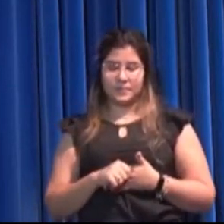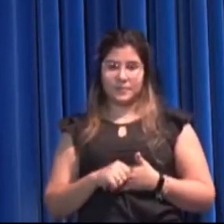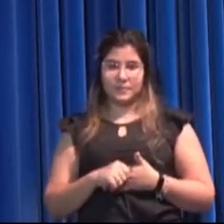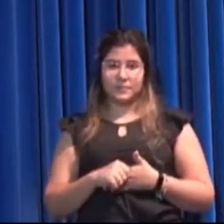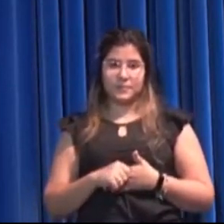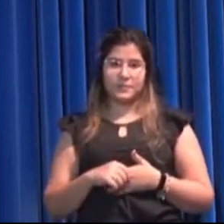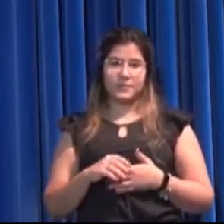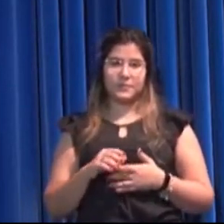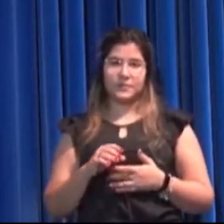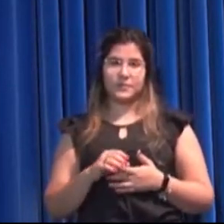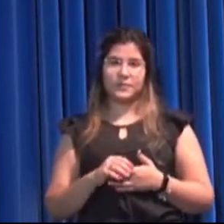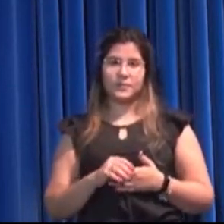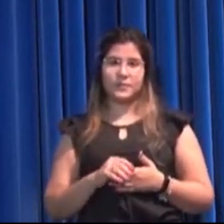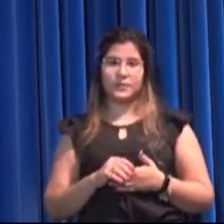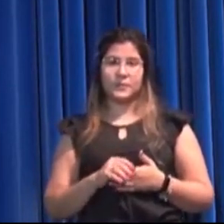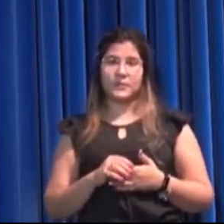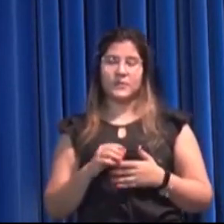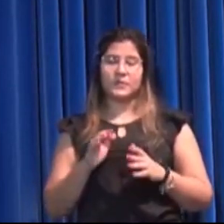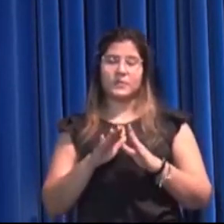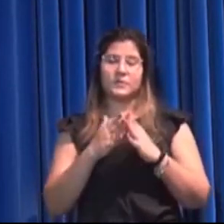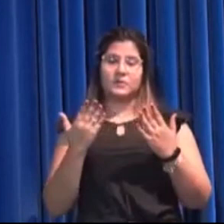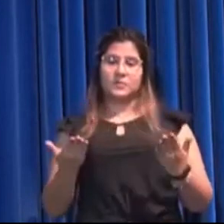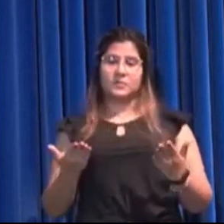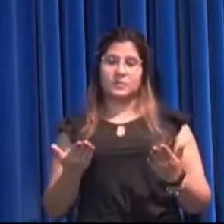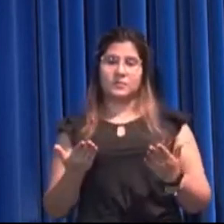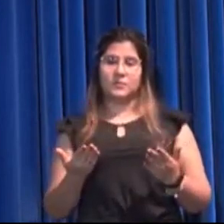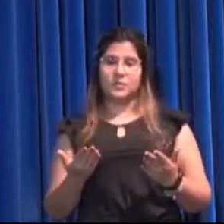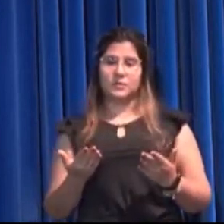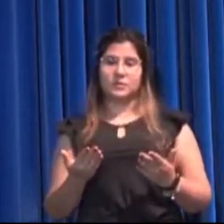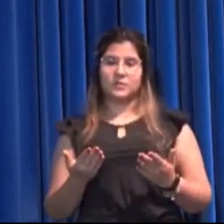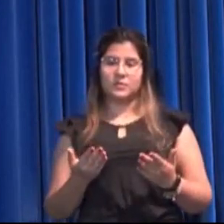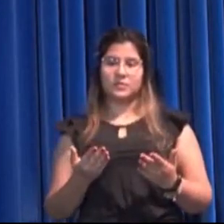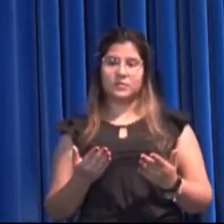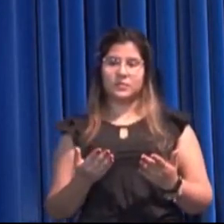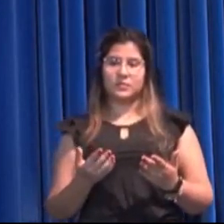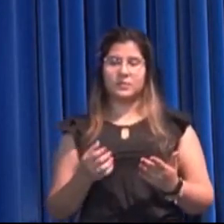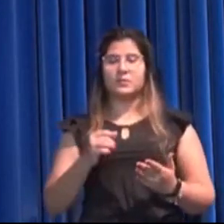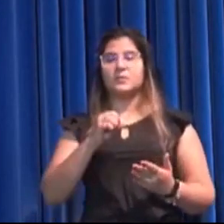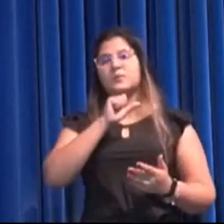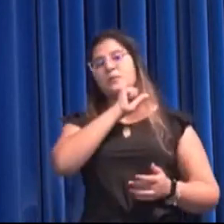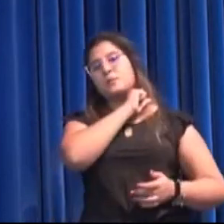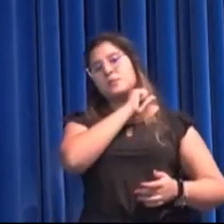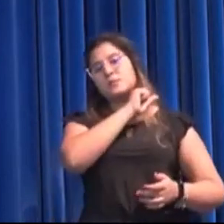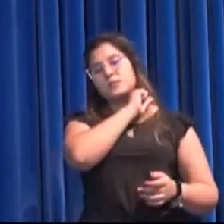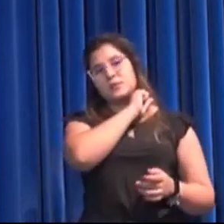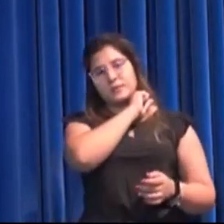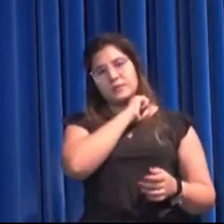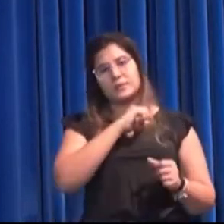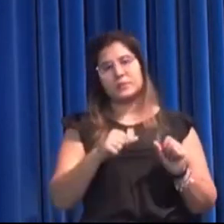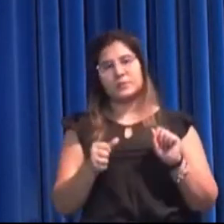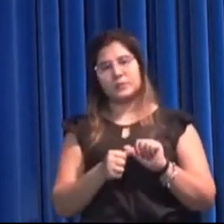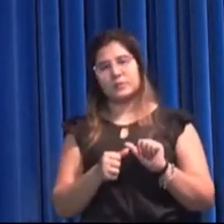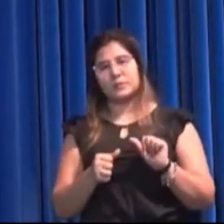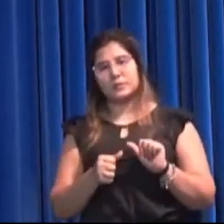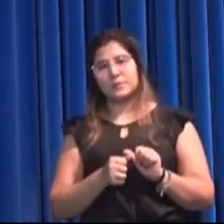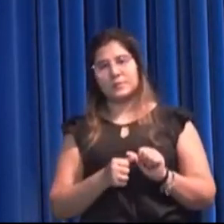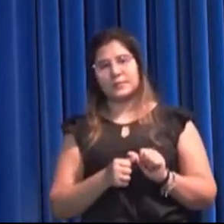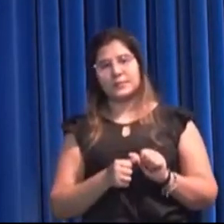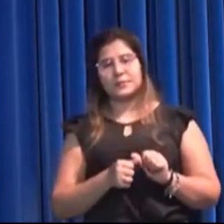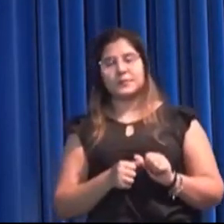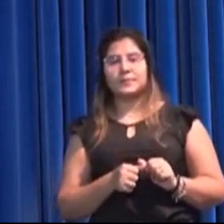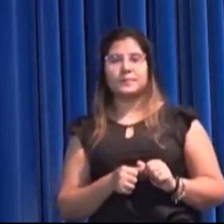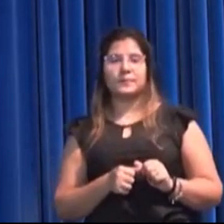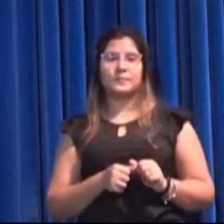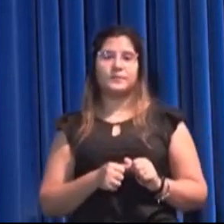só para vocês, a Bíblia traz alguns números aqui. Os sacrifícios que foram feitos foram